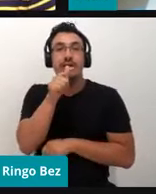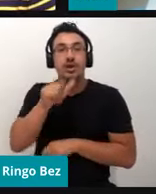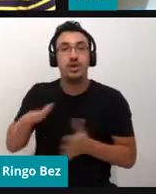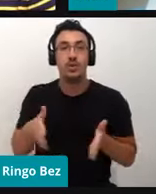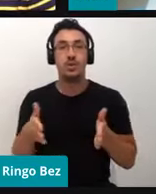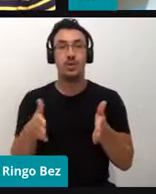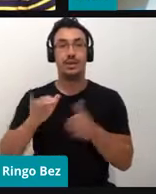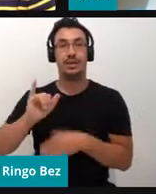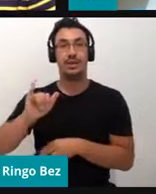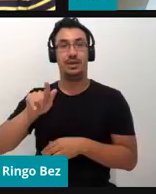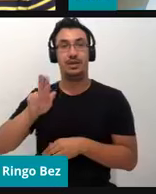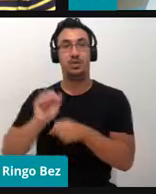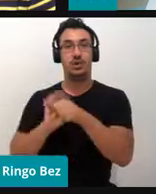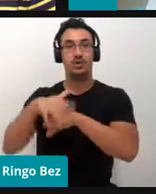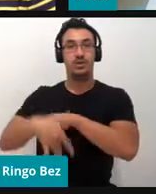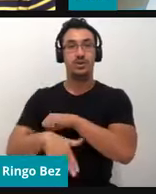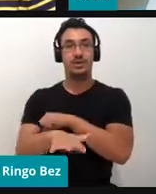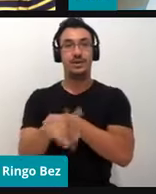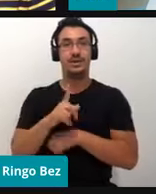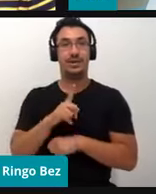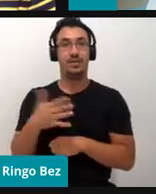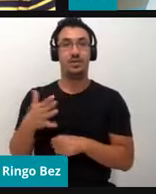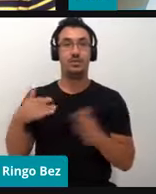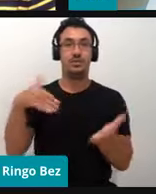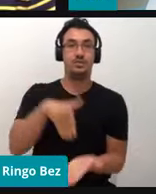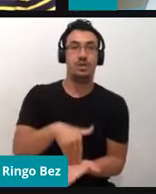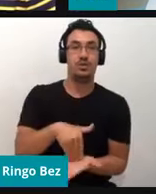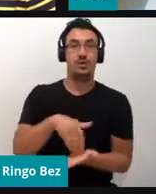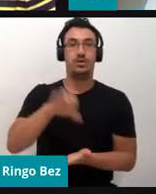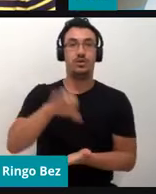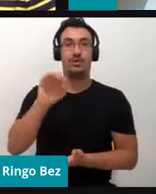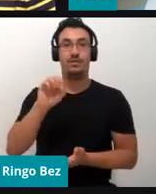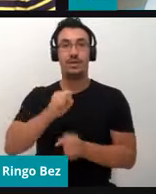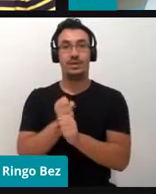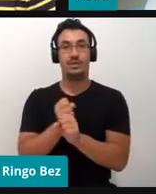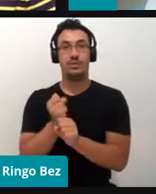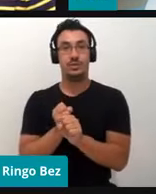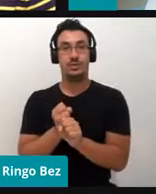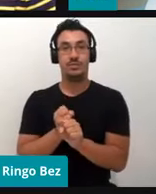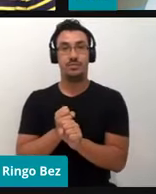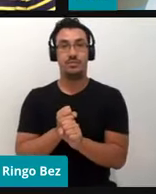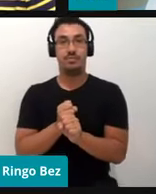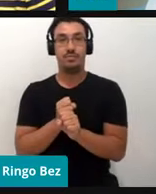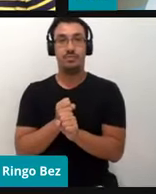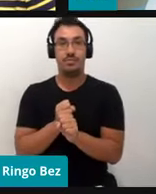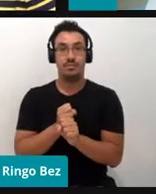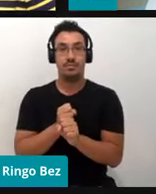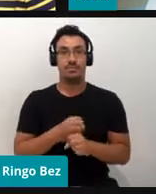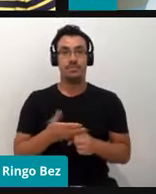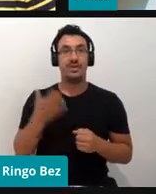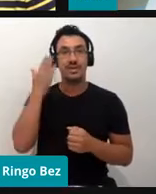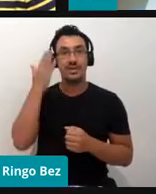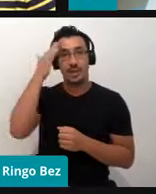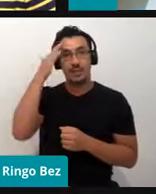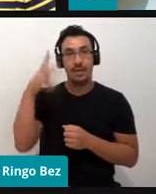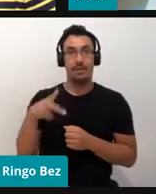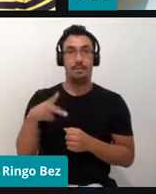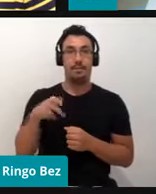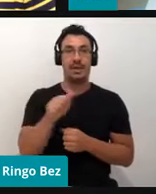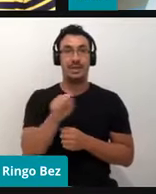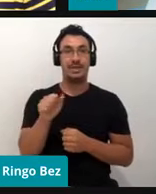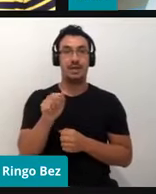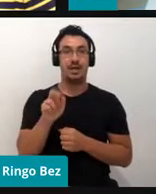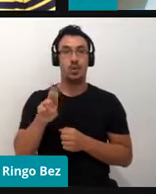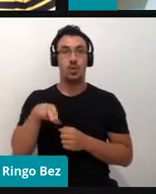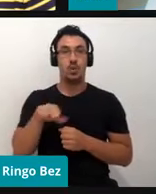o menor dos últimos 90 anos. A represa do Passaúna, que é uma das represas que abastece a cidade